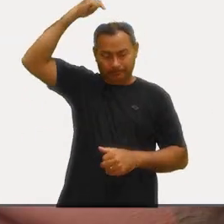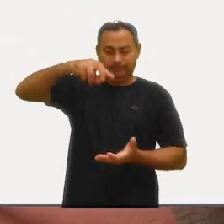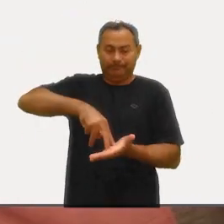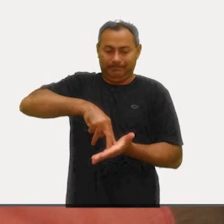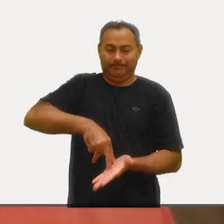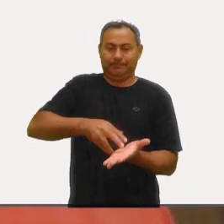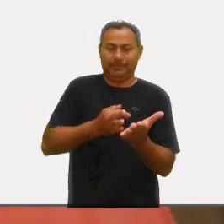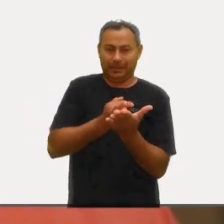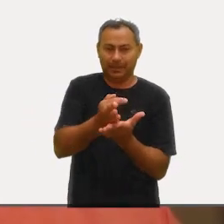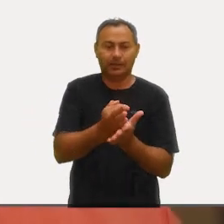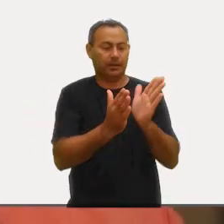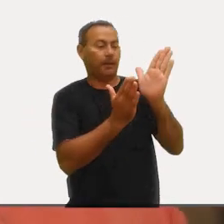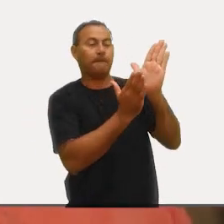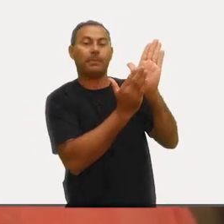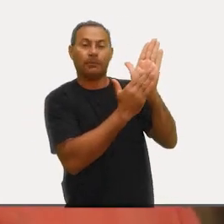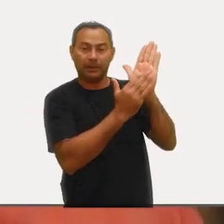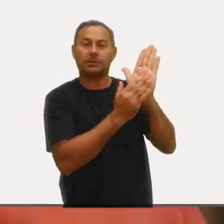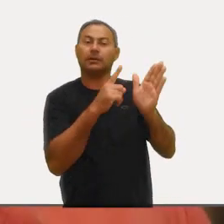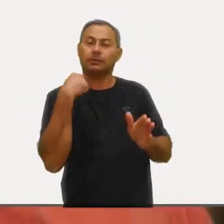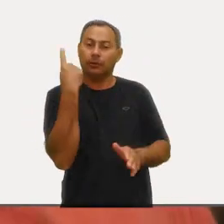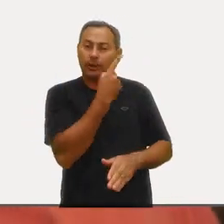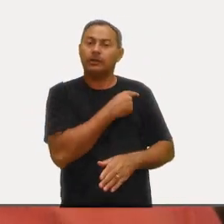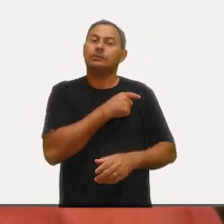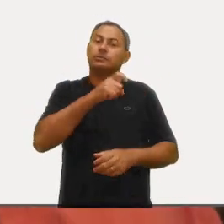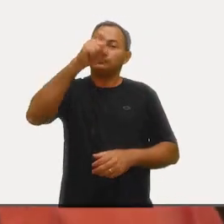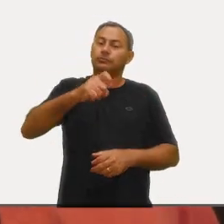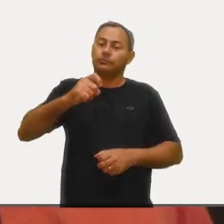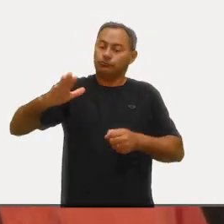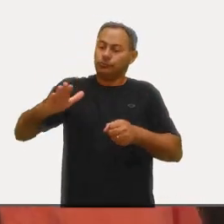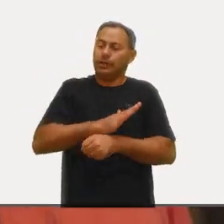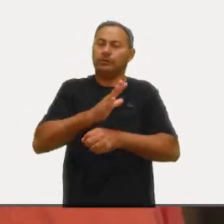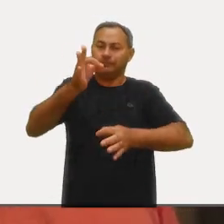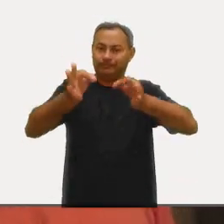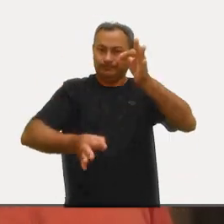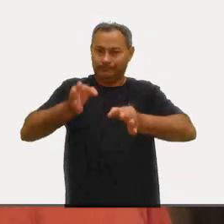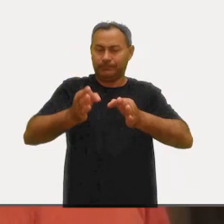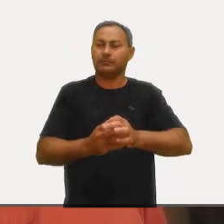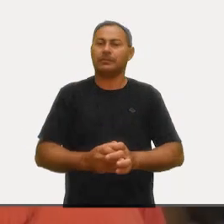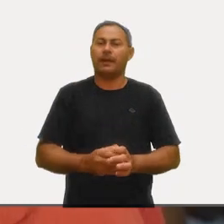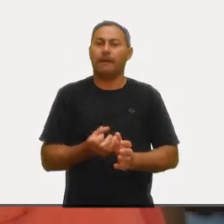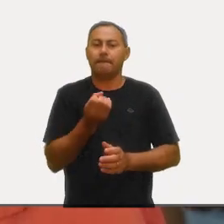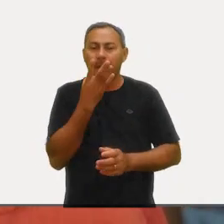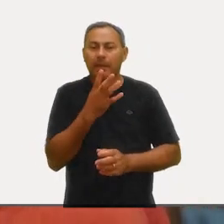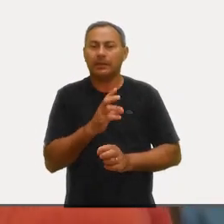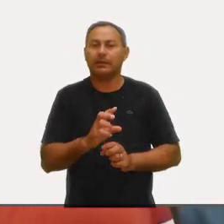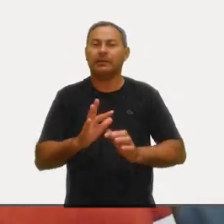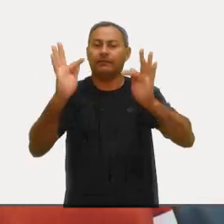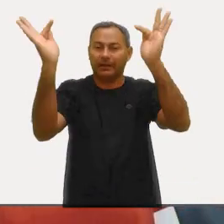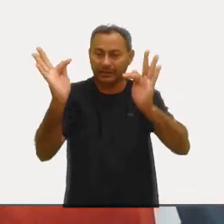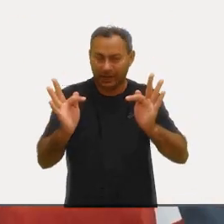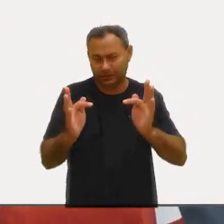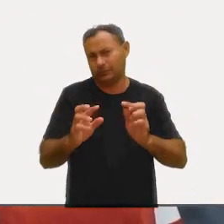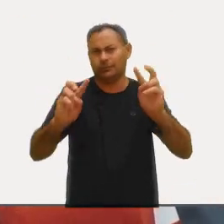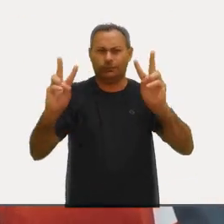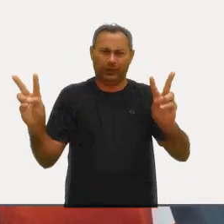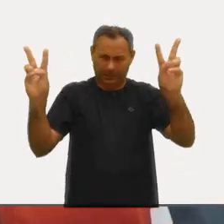espiritualmente prósperos. E a promessa é que seremos cheios de justiça. As bem-aventuranças também ensinam que,